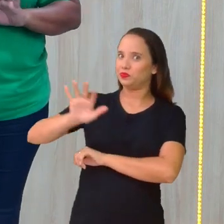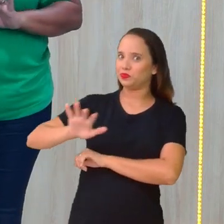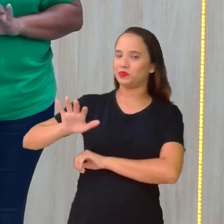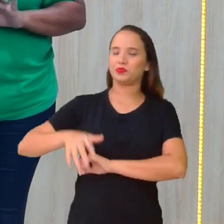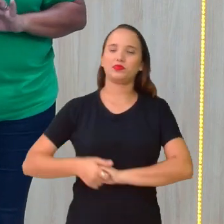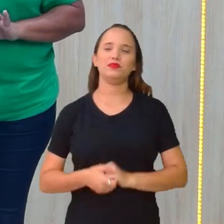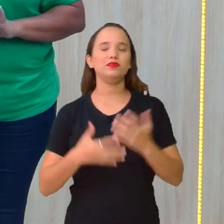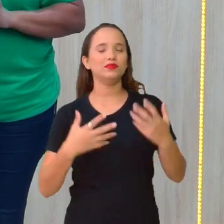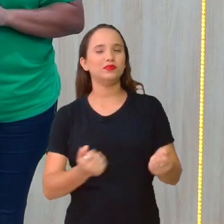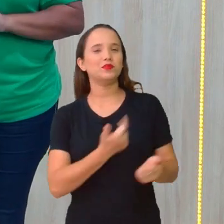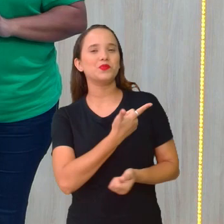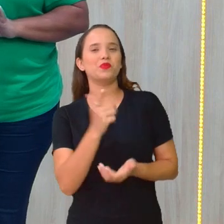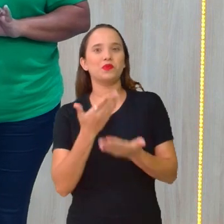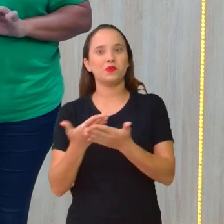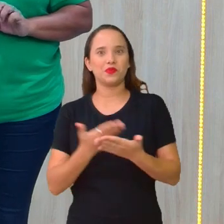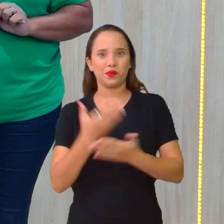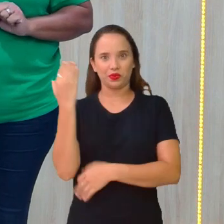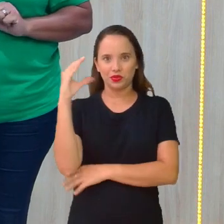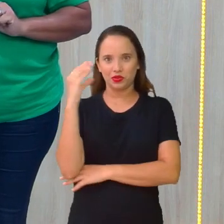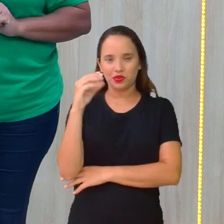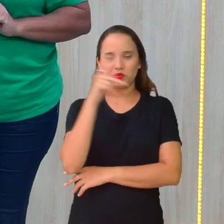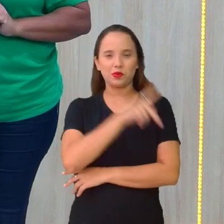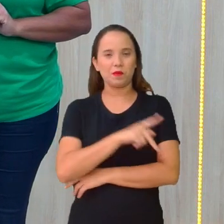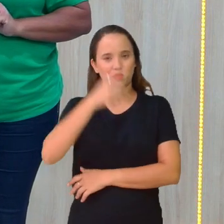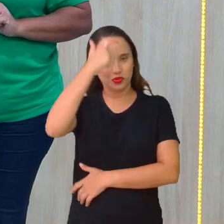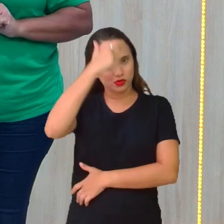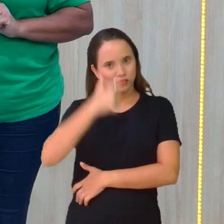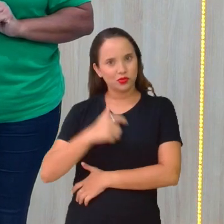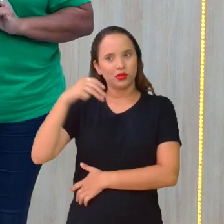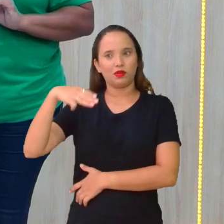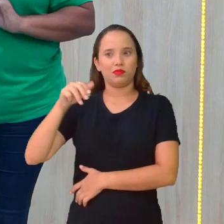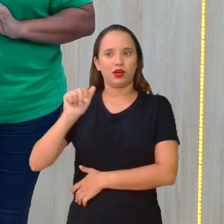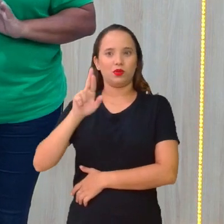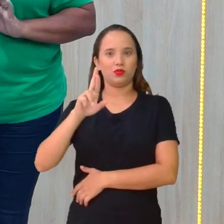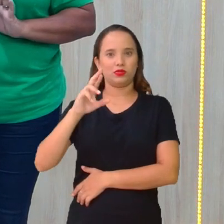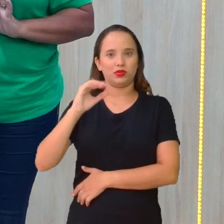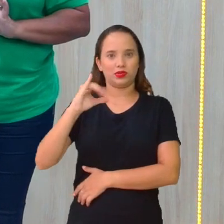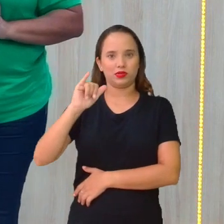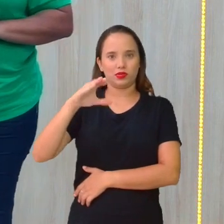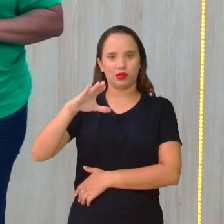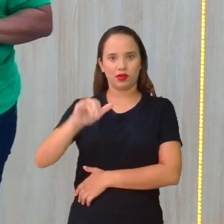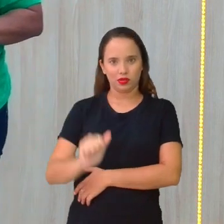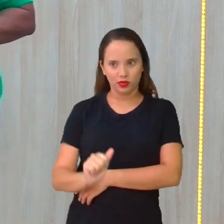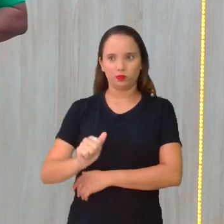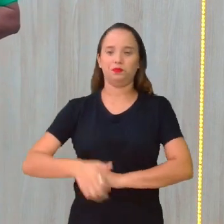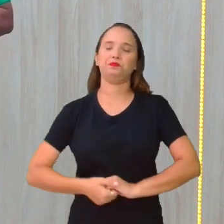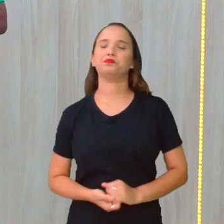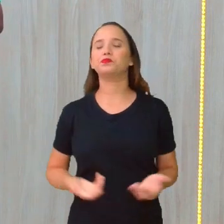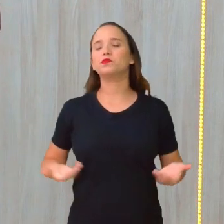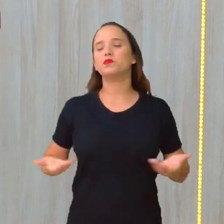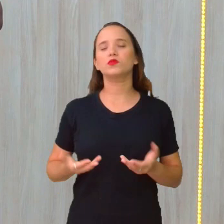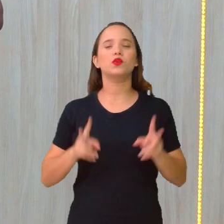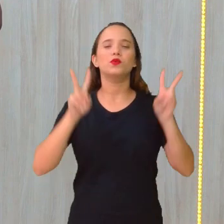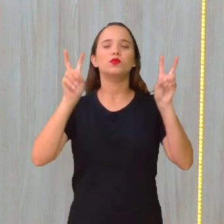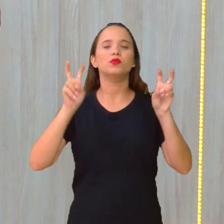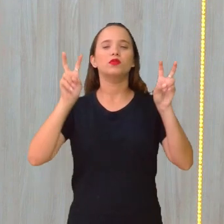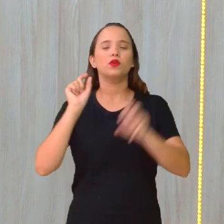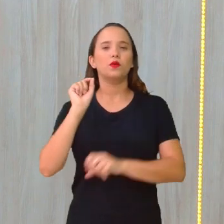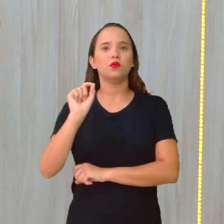de ciências com a professora Mauricéia Joana. Hoje nós vamos falar sobre